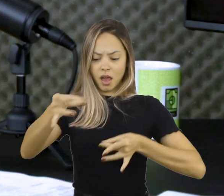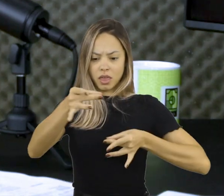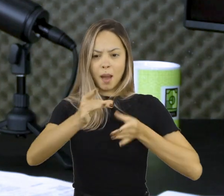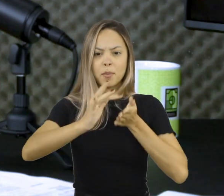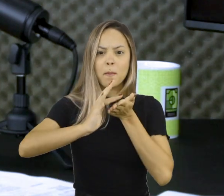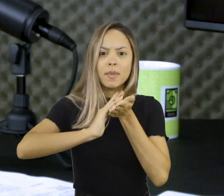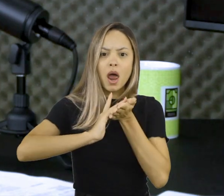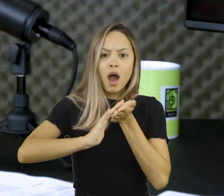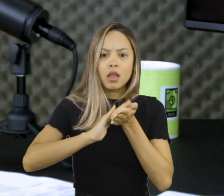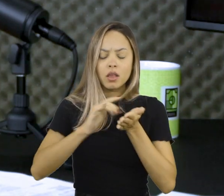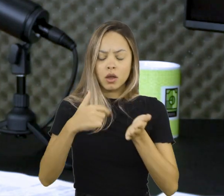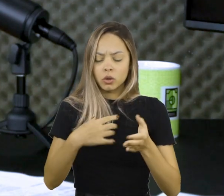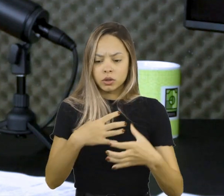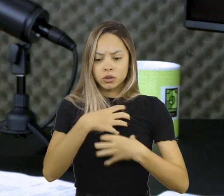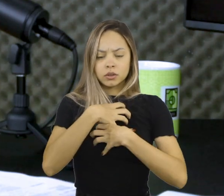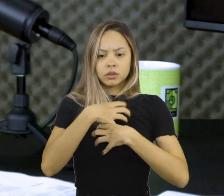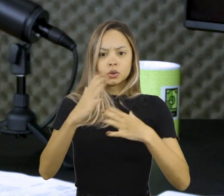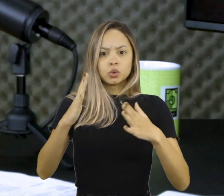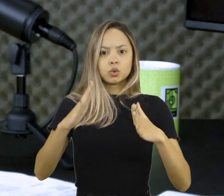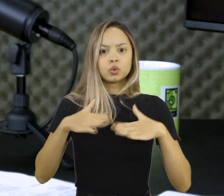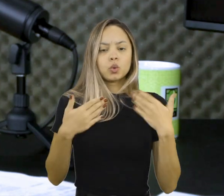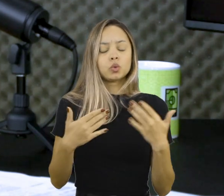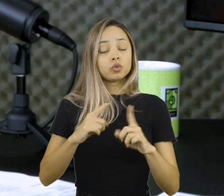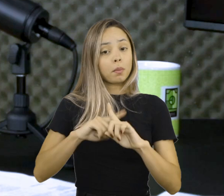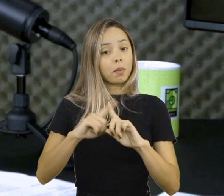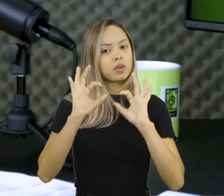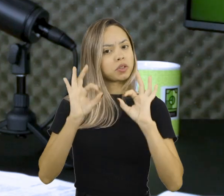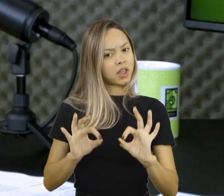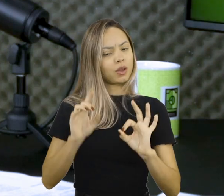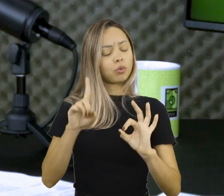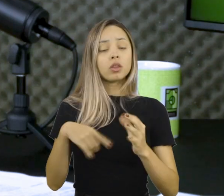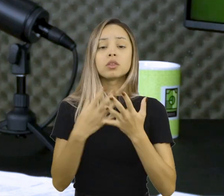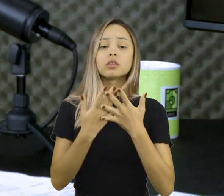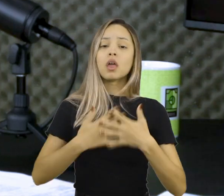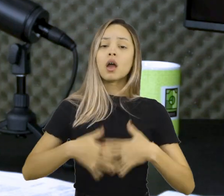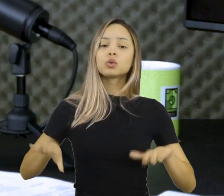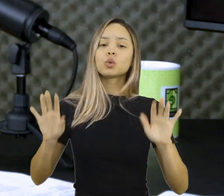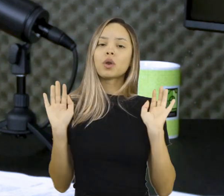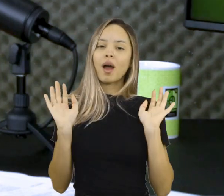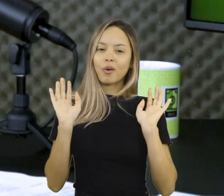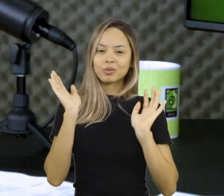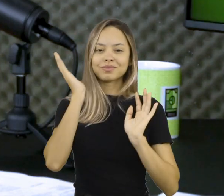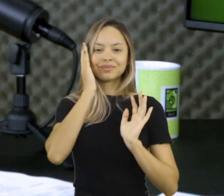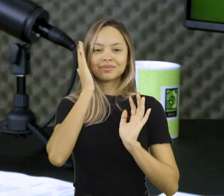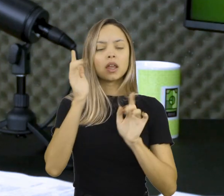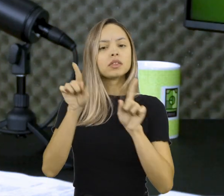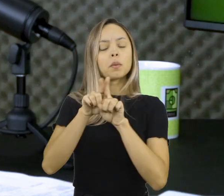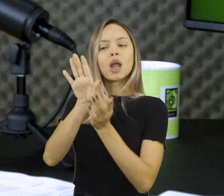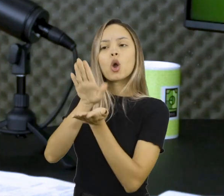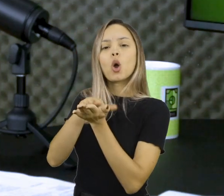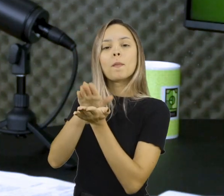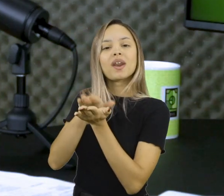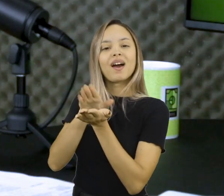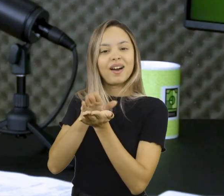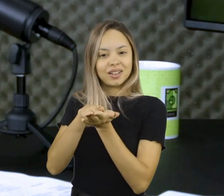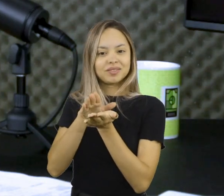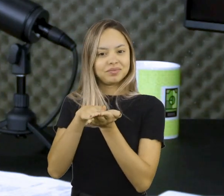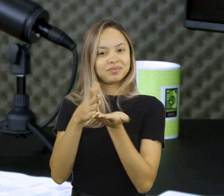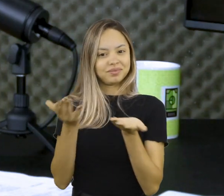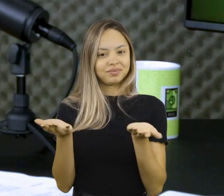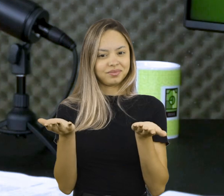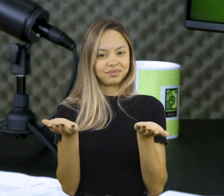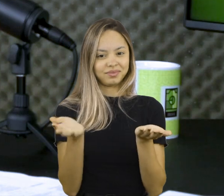quando na verdade a gente não deveria tomar esse susto deveria ser uma cobrança nossa né uma